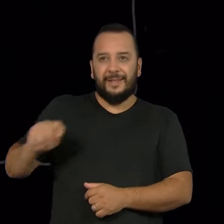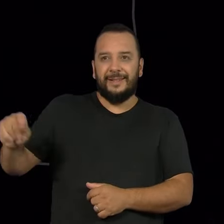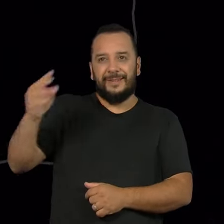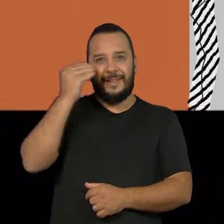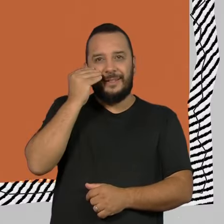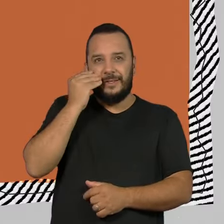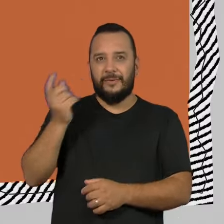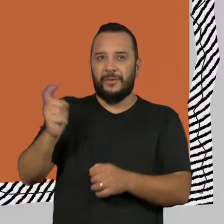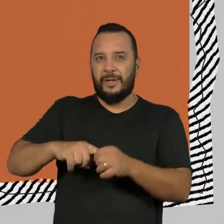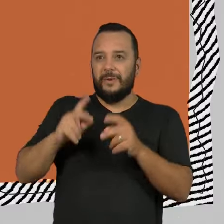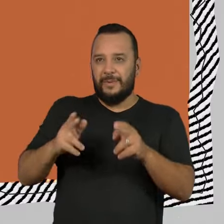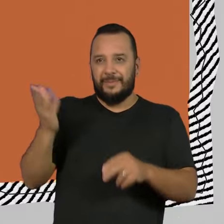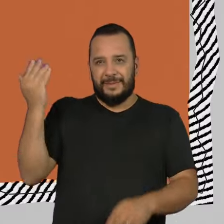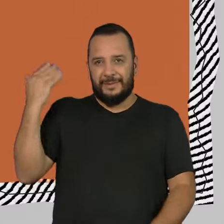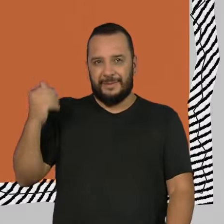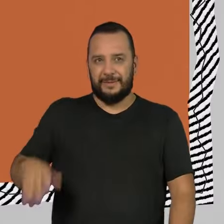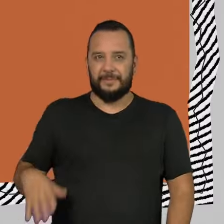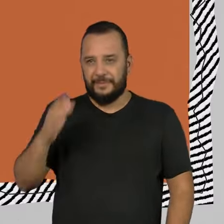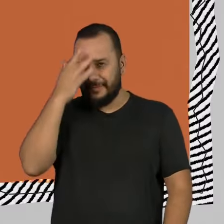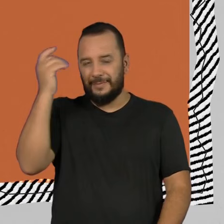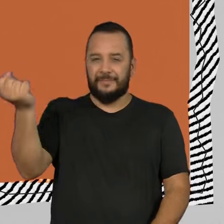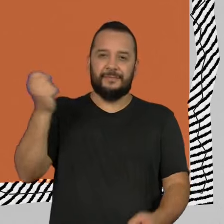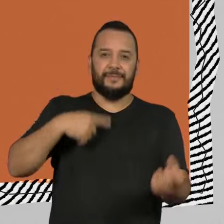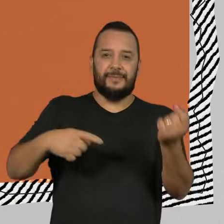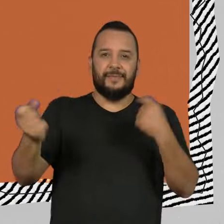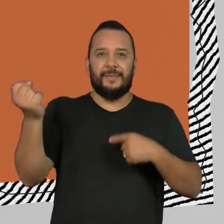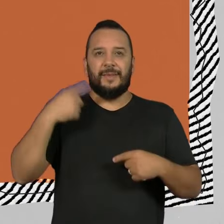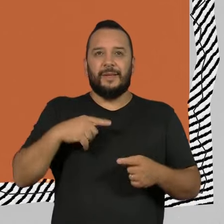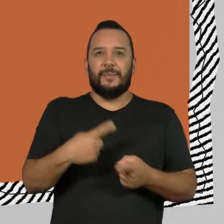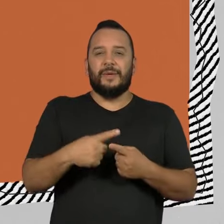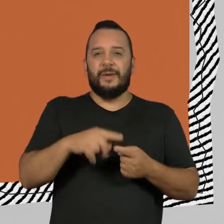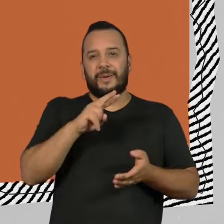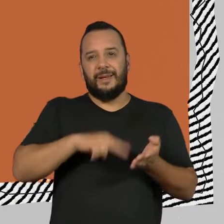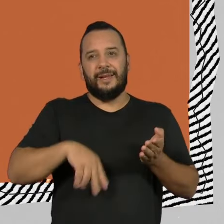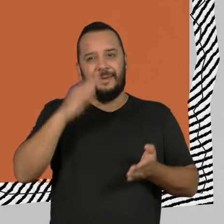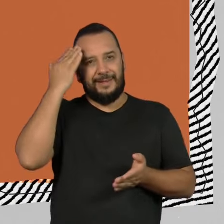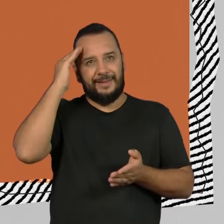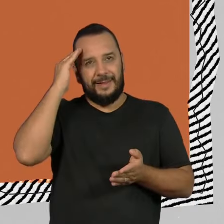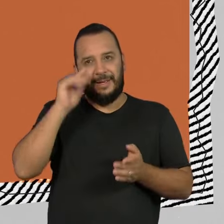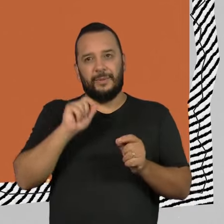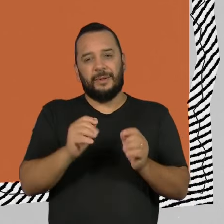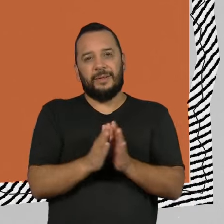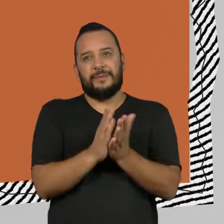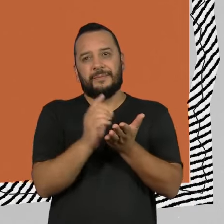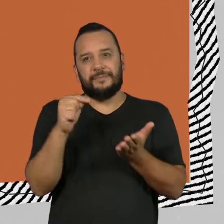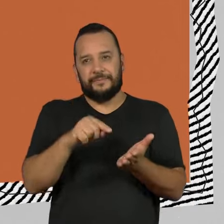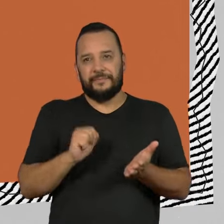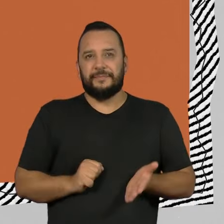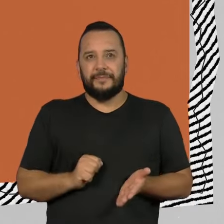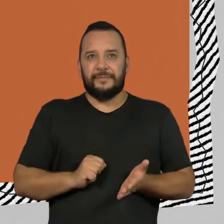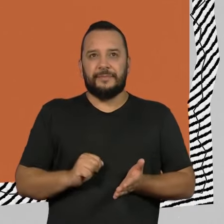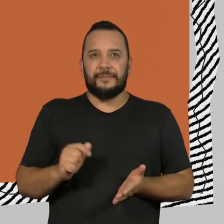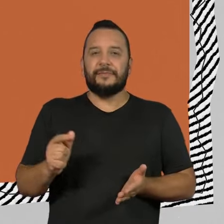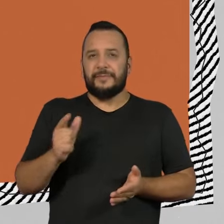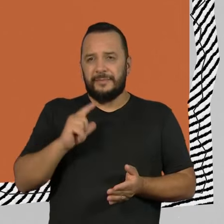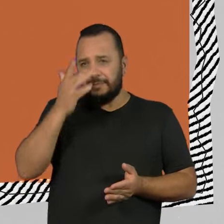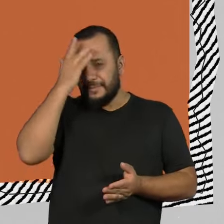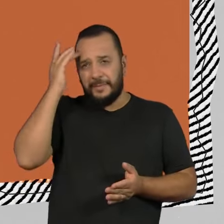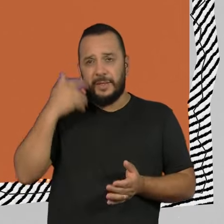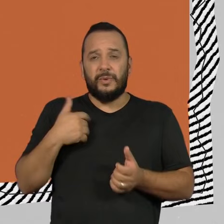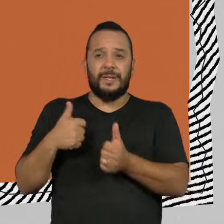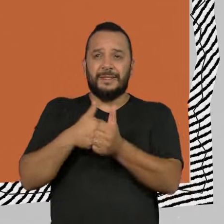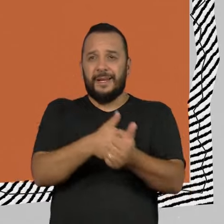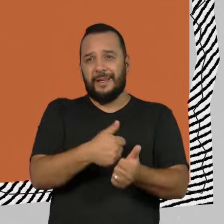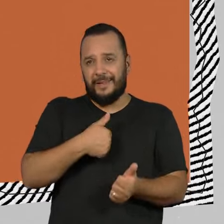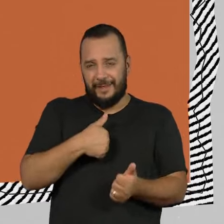lados eu recebo muitos ataques pela maneira como eu leio e compreendo o evangelho e eu sei que muitas pessoas que me acompanham